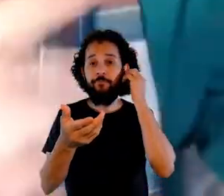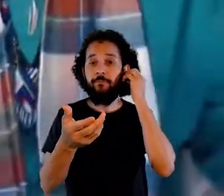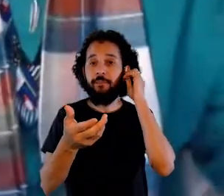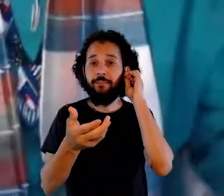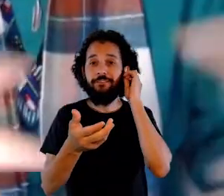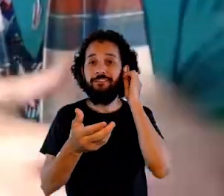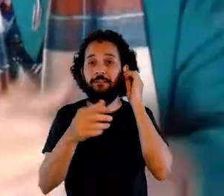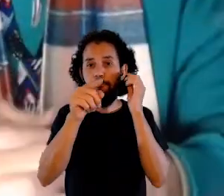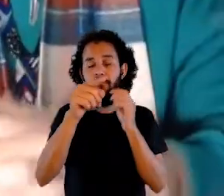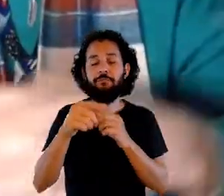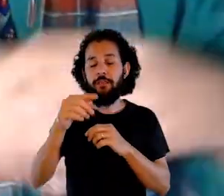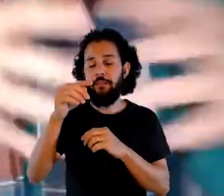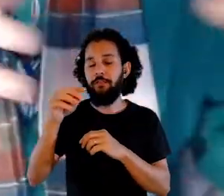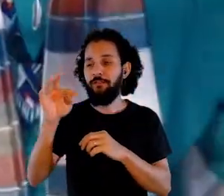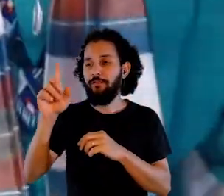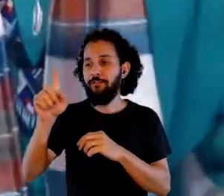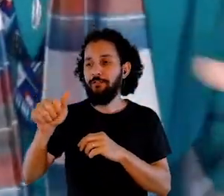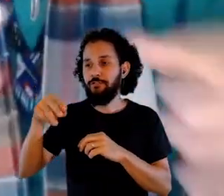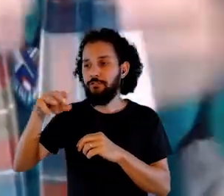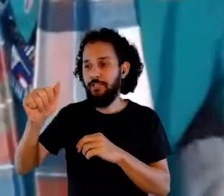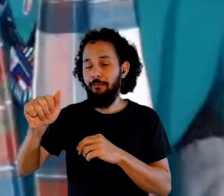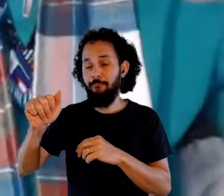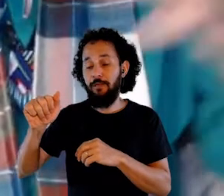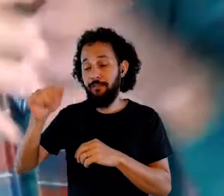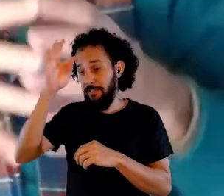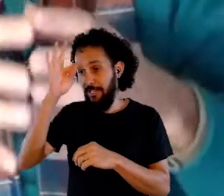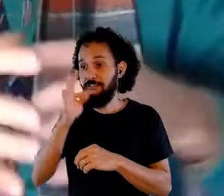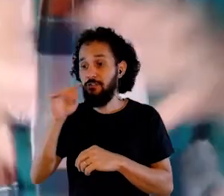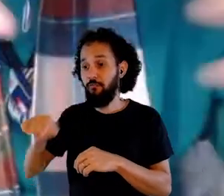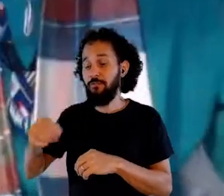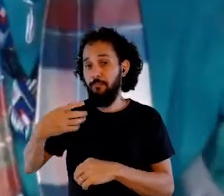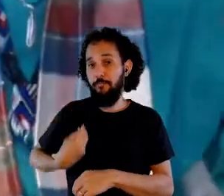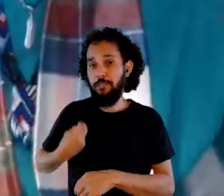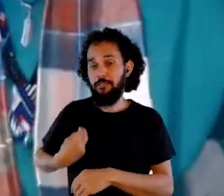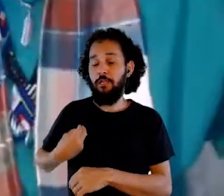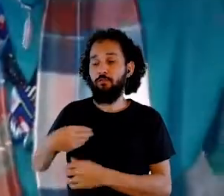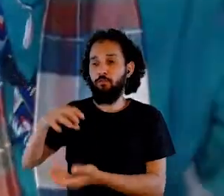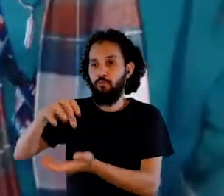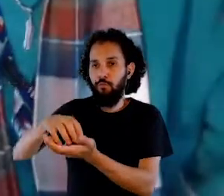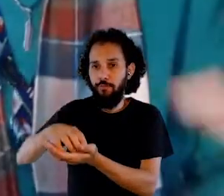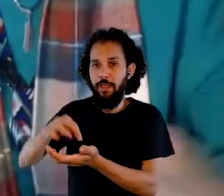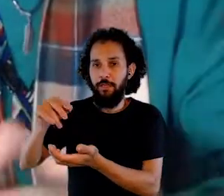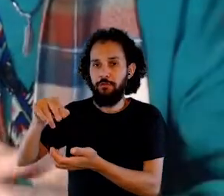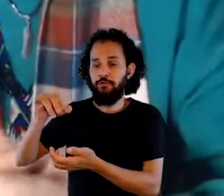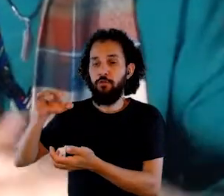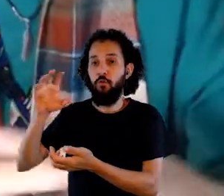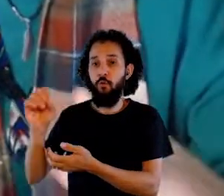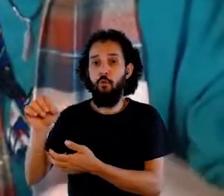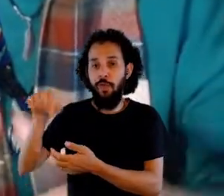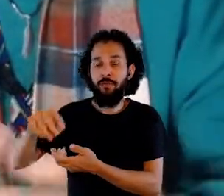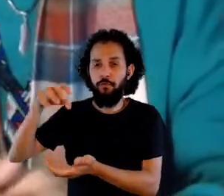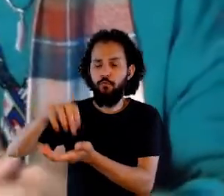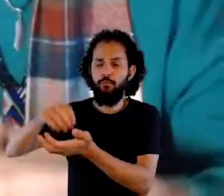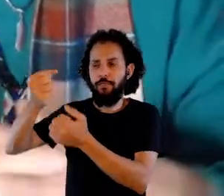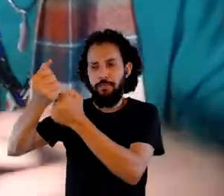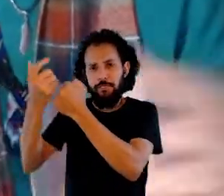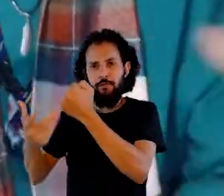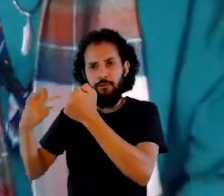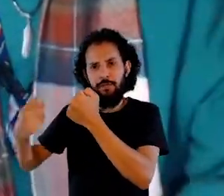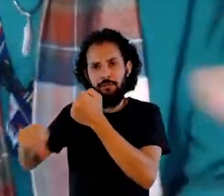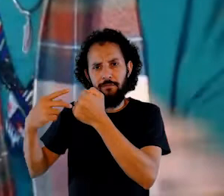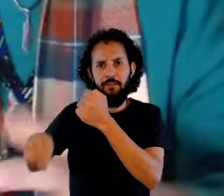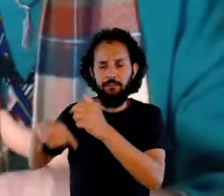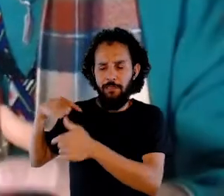que fazer parte daquele grupo étnico, né, daquela hierarquia toda que é dada, a transmissão era hereditária, ou